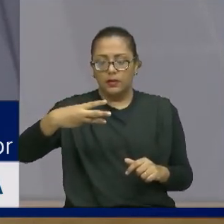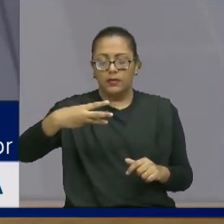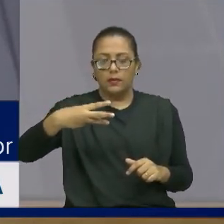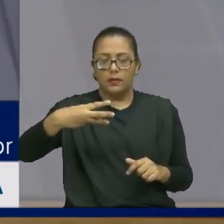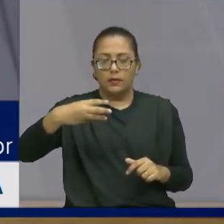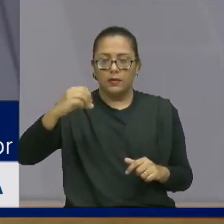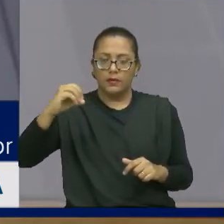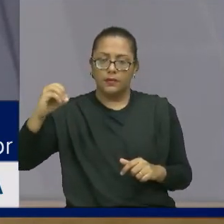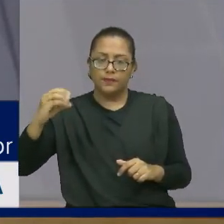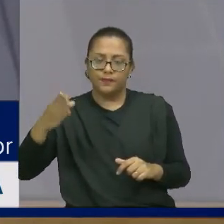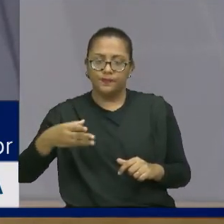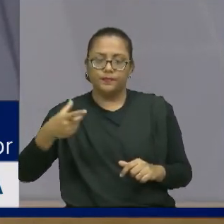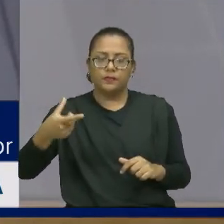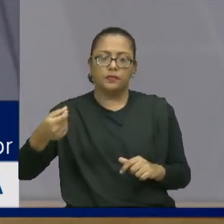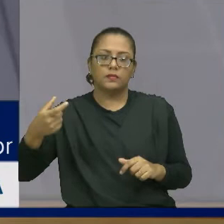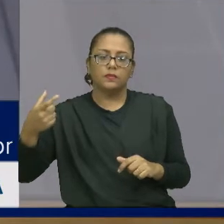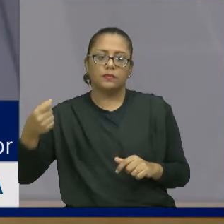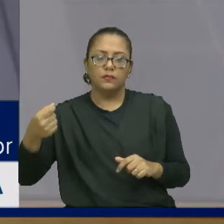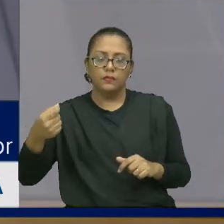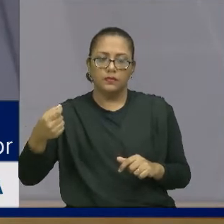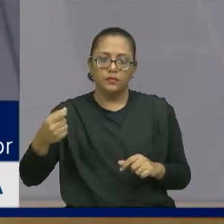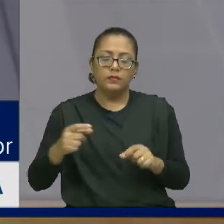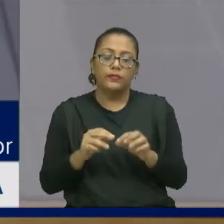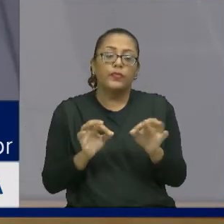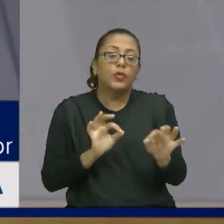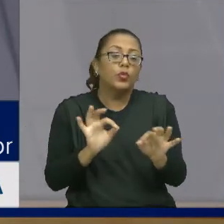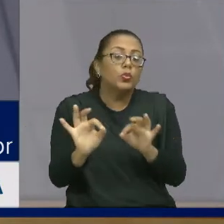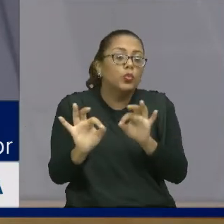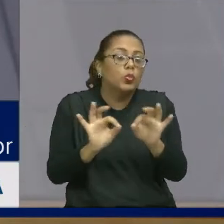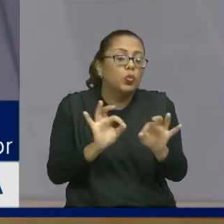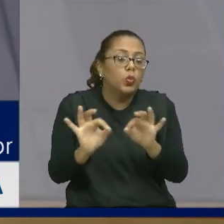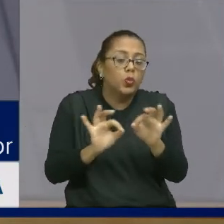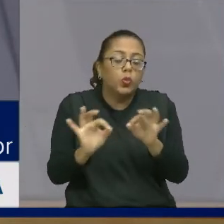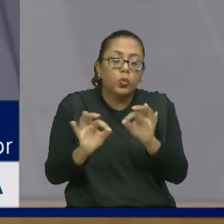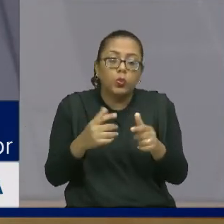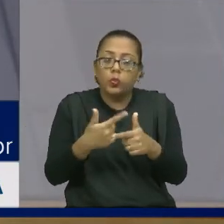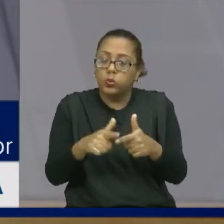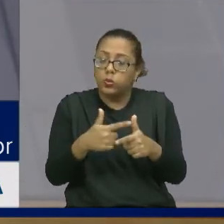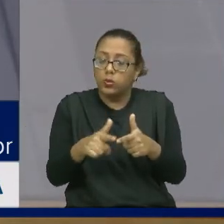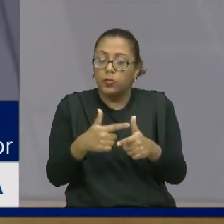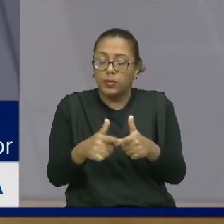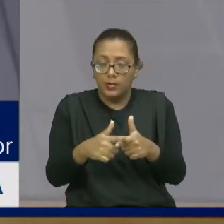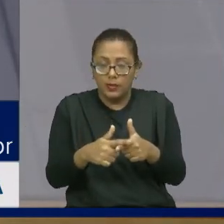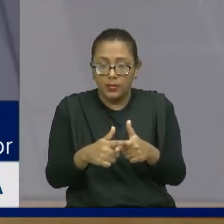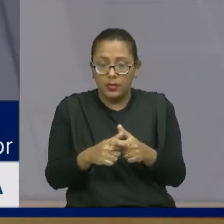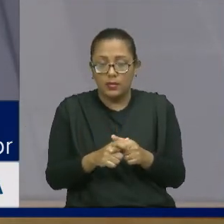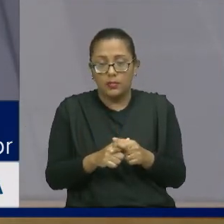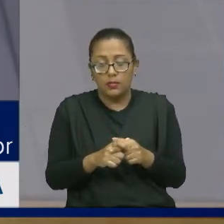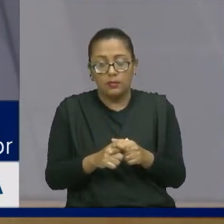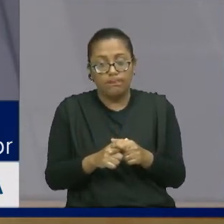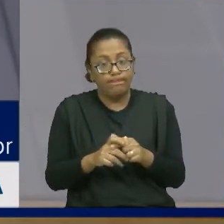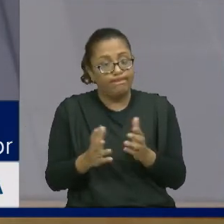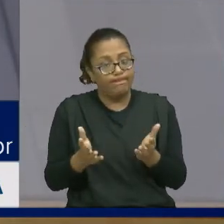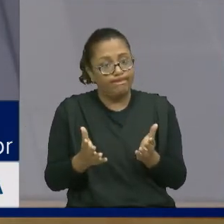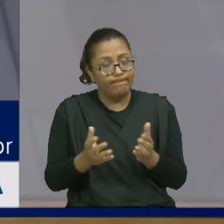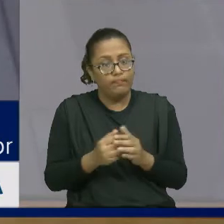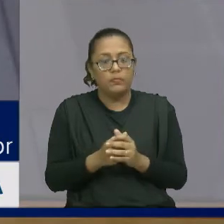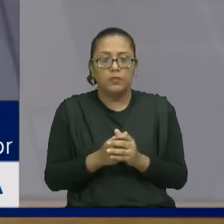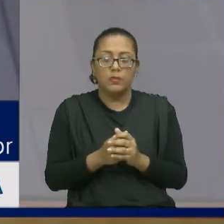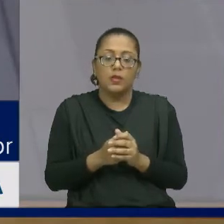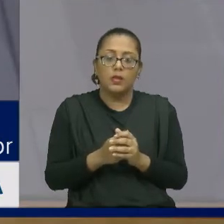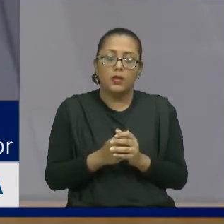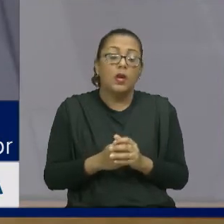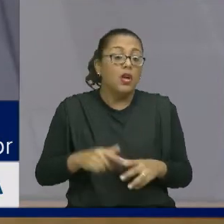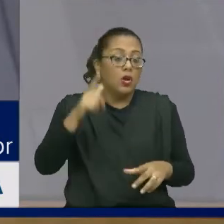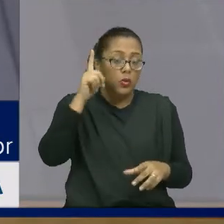PL 300/2020 corrige os problemas estruturais da junta? Com certeza, corrige vários pontos